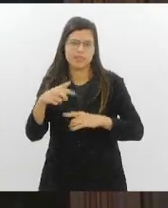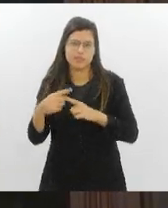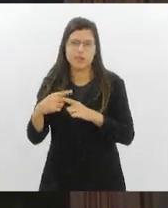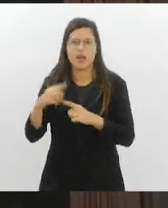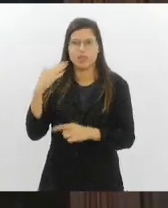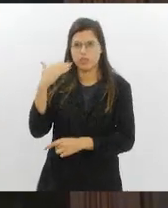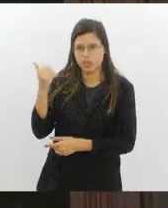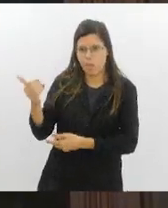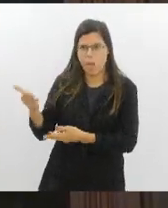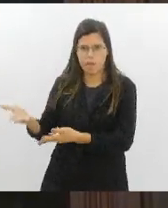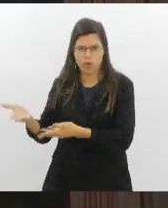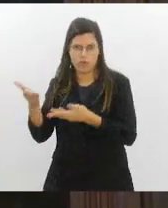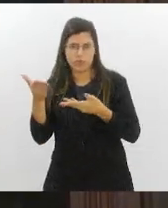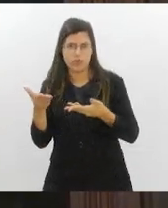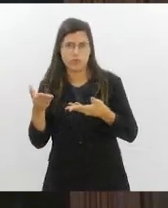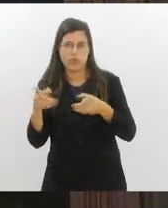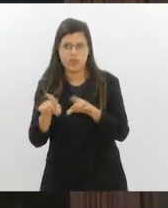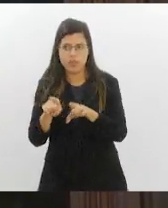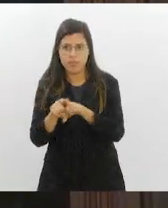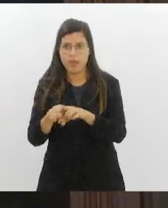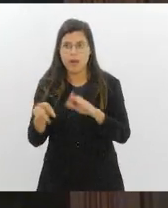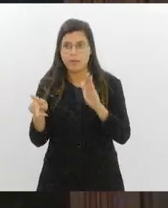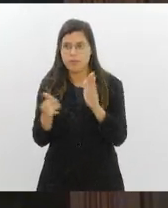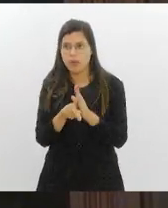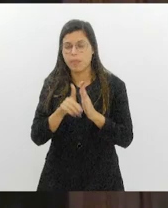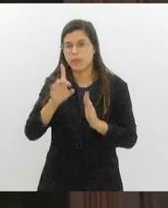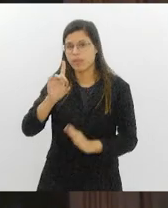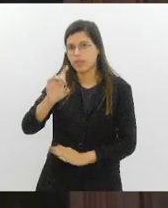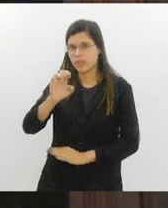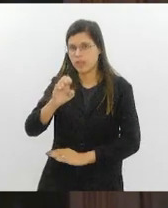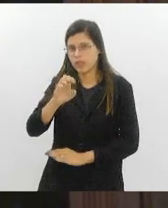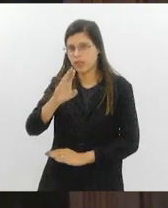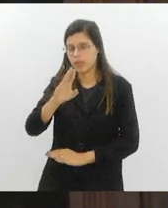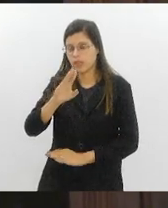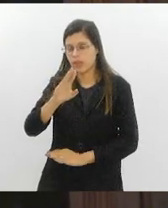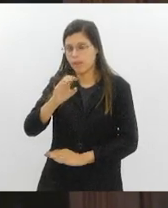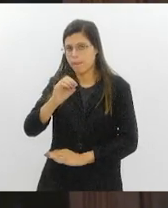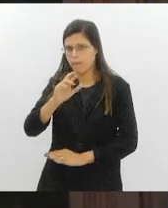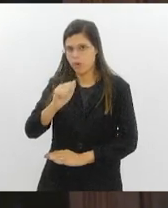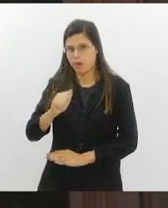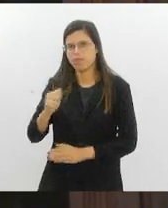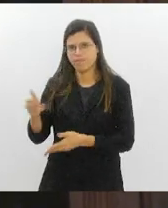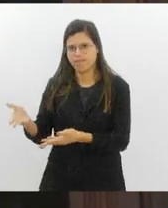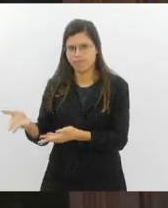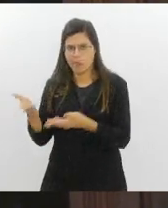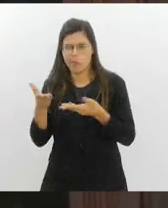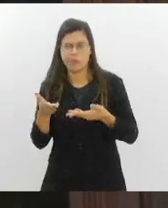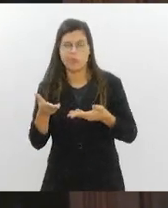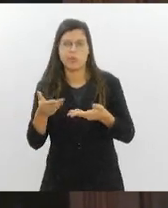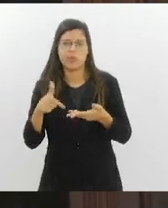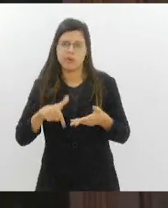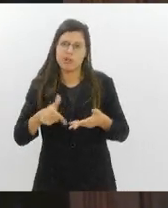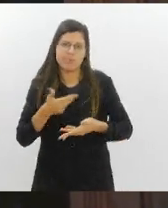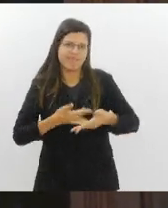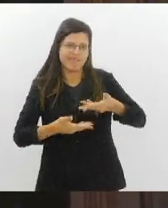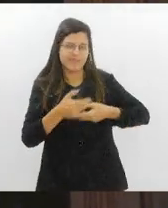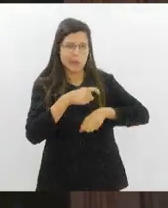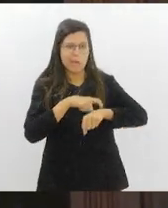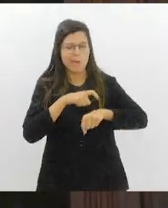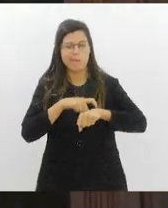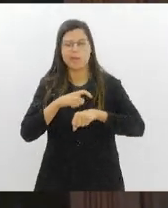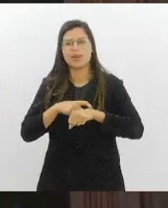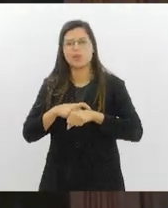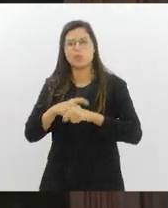convite da própria Débora Kolker, partilhando com vocês esse momento de reconhecimento da